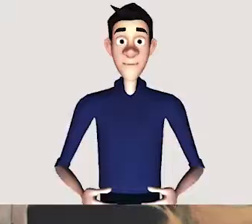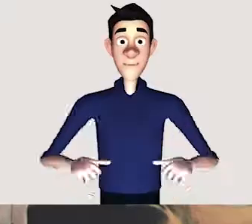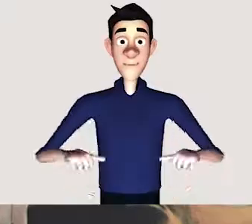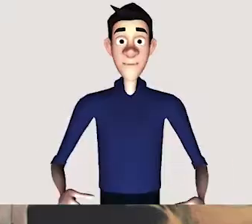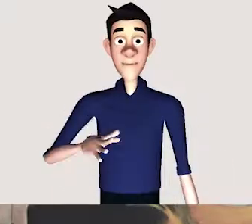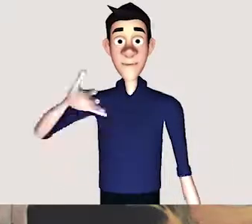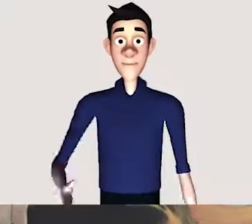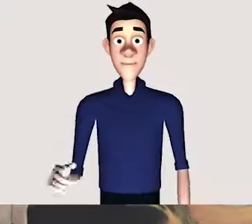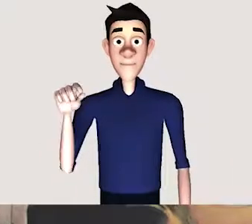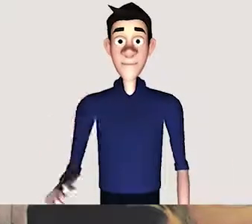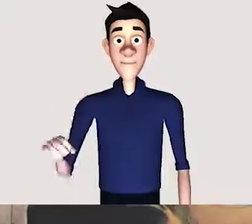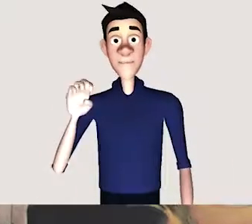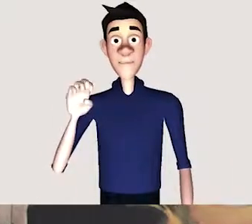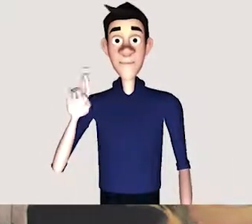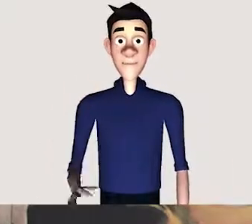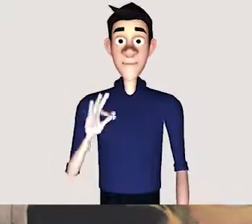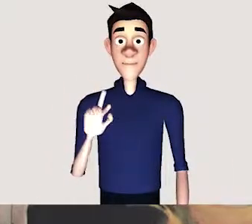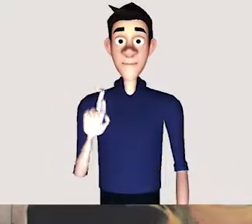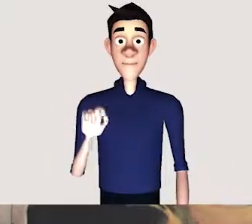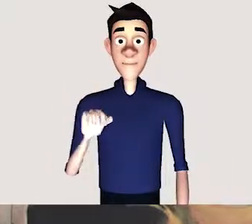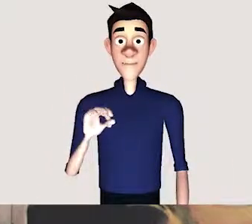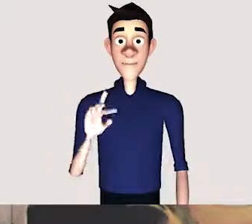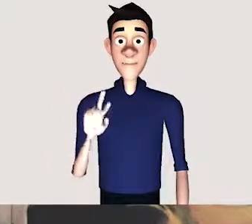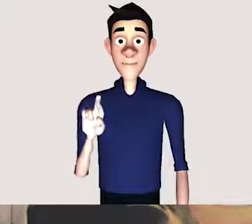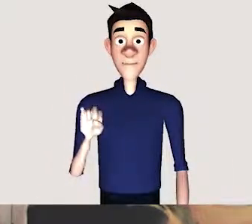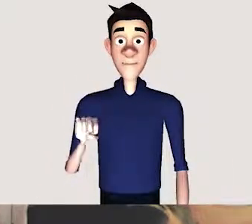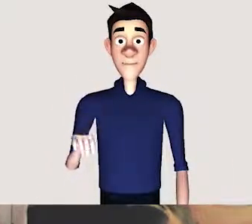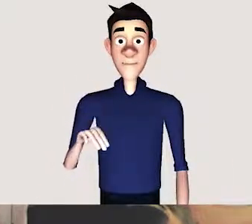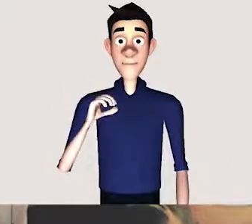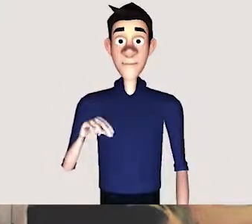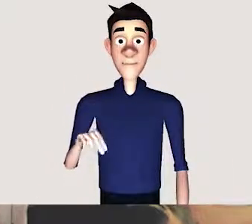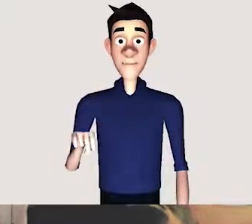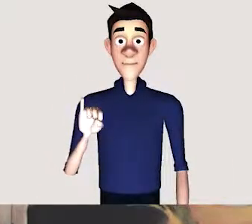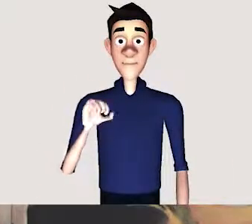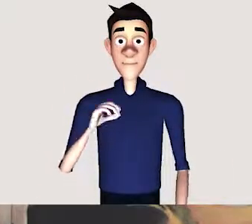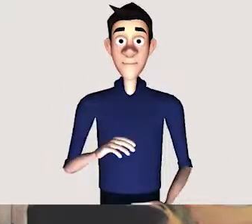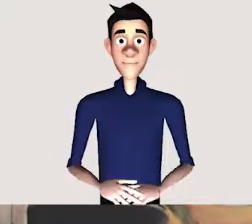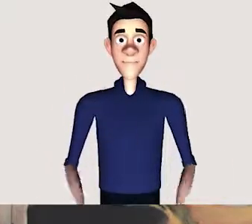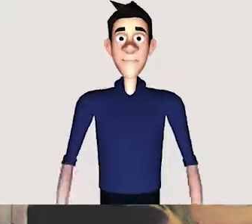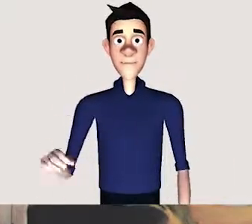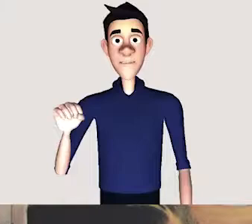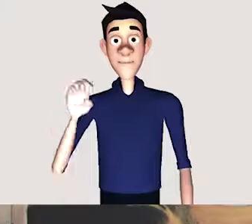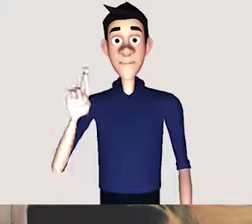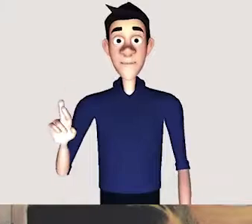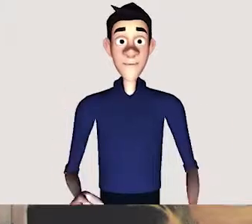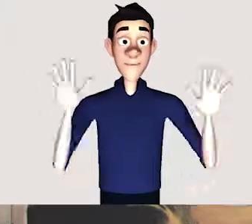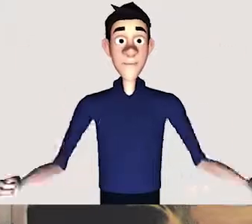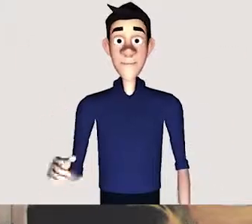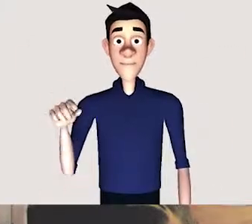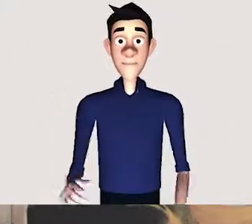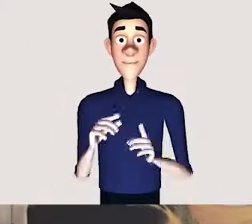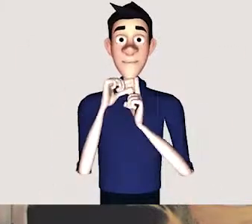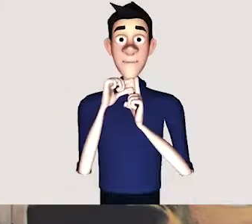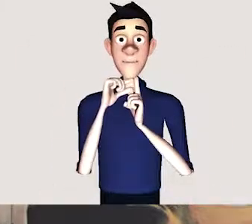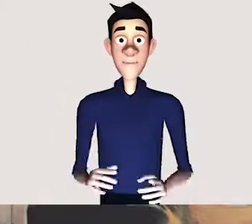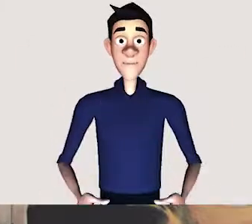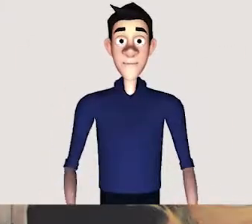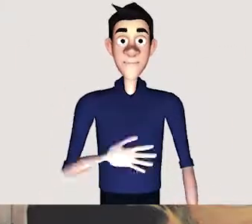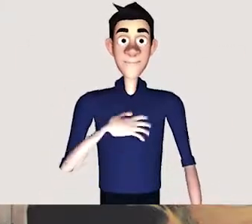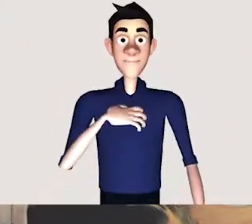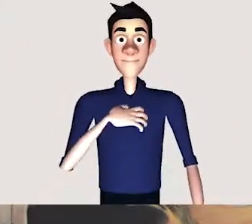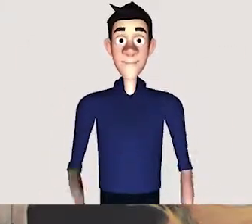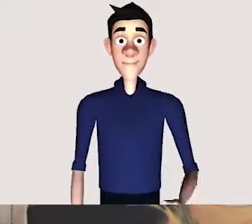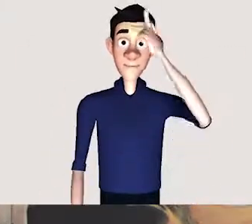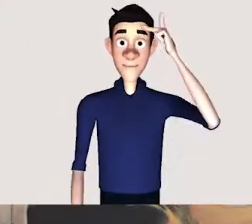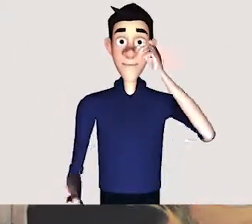transmitida ali, entre eles, naquela geração mesma? Nesse caso, fica um desafio.